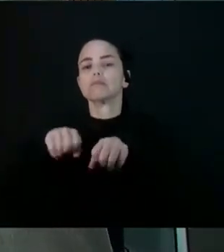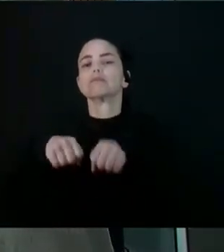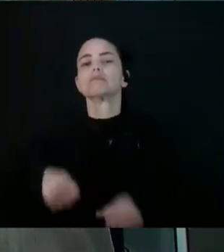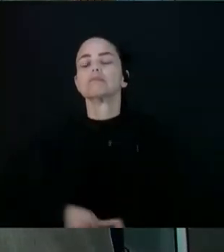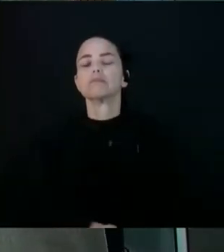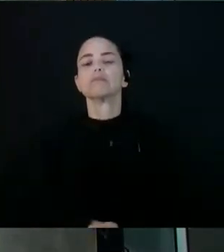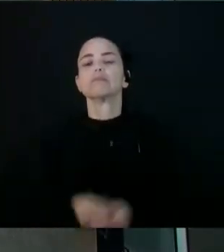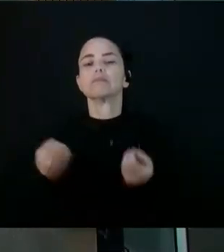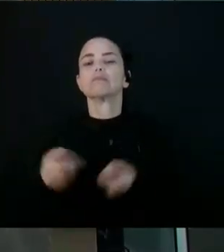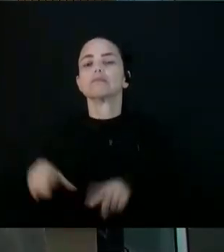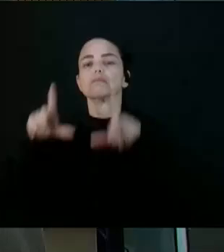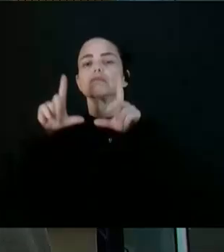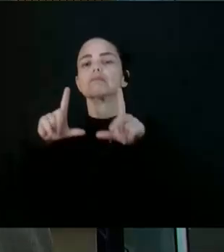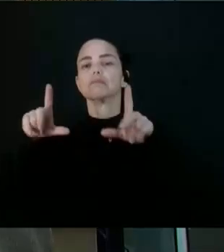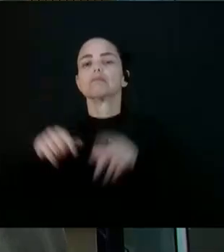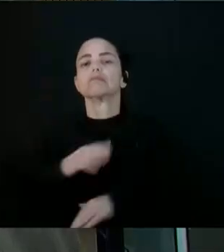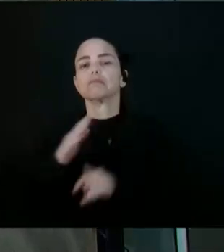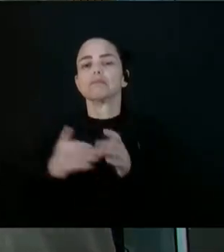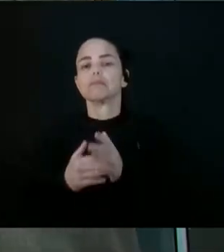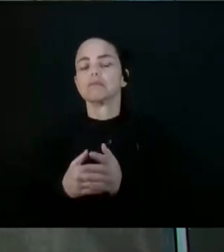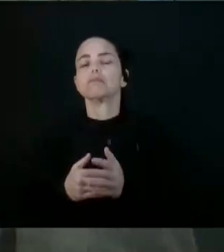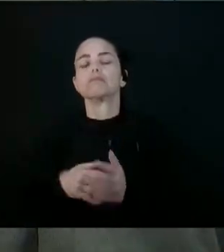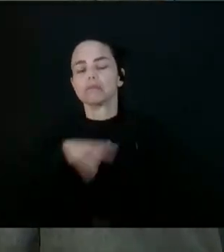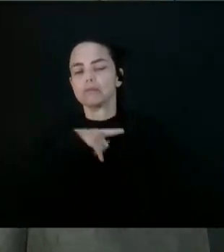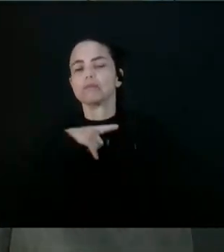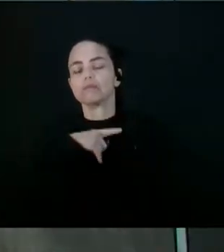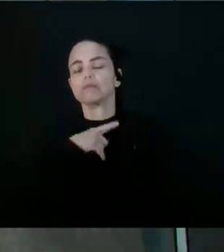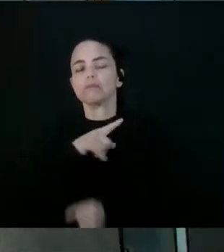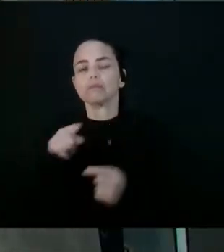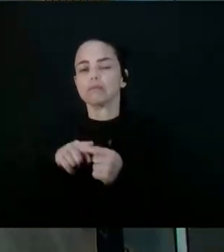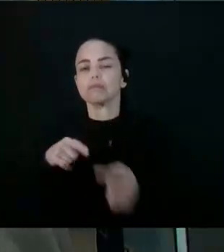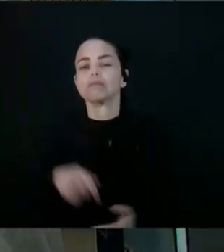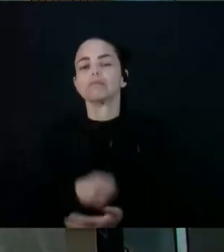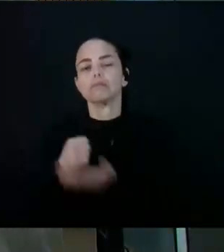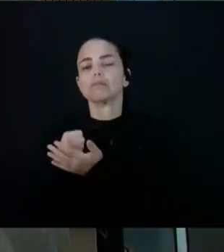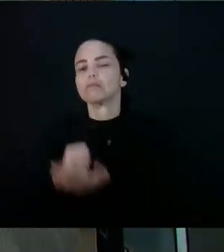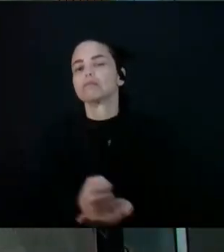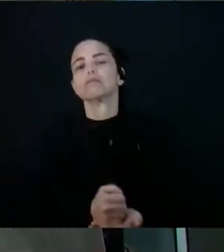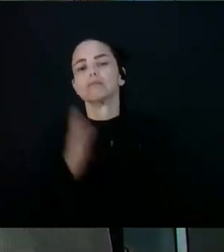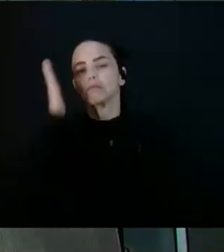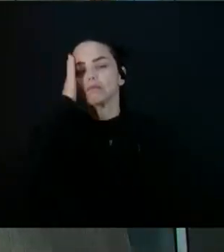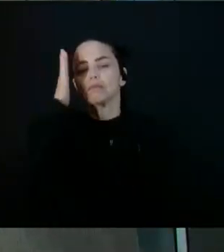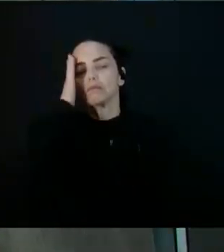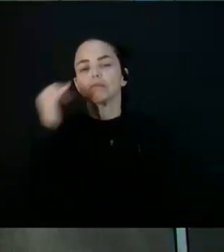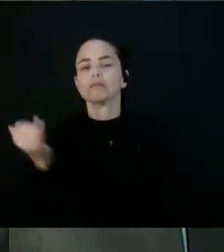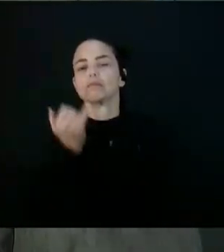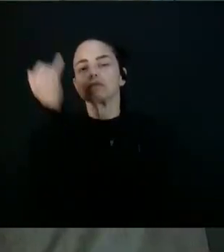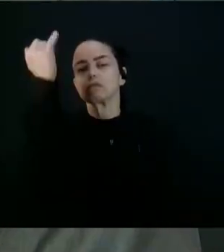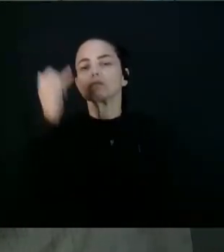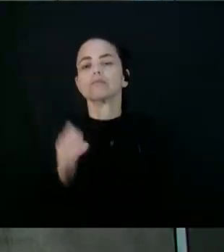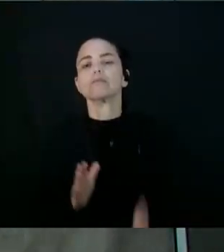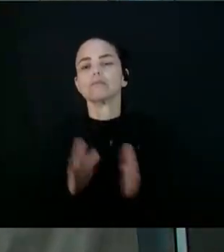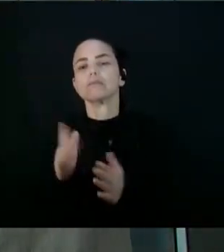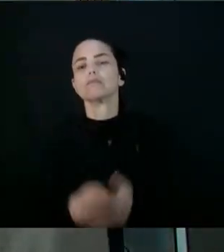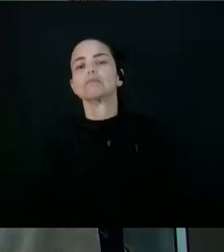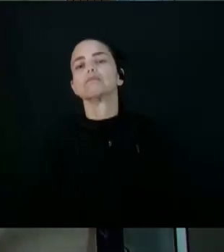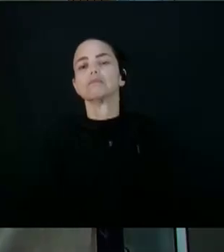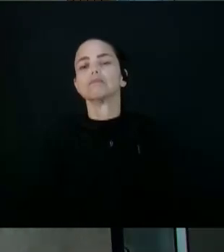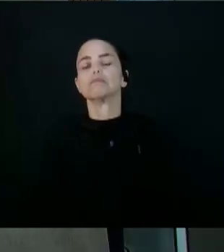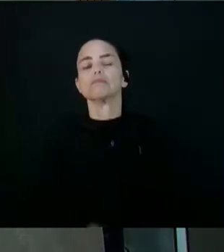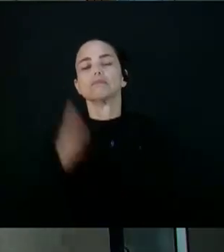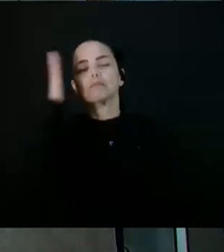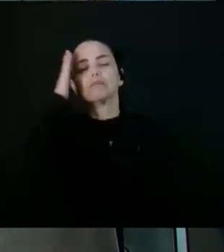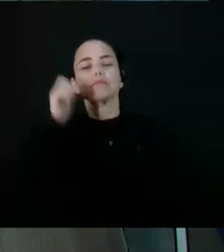do diploma. Então tudo isso tem por intuito ajudar eles a entenderem a importância desse momento e compreender como é que funciona